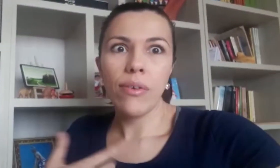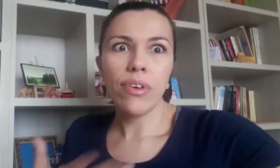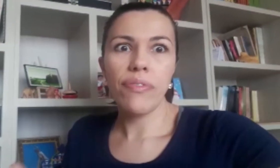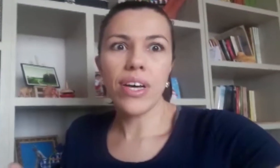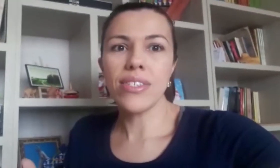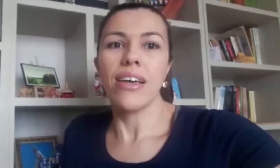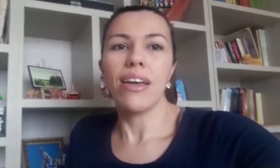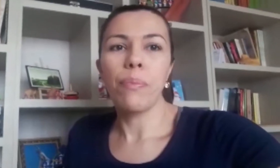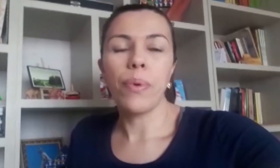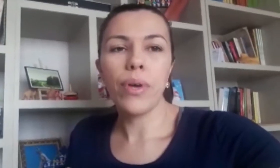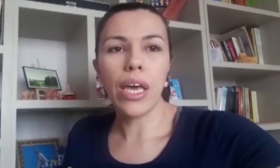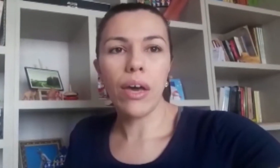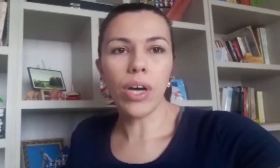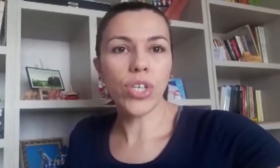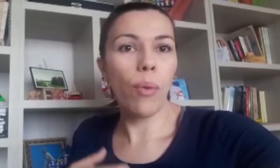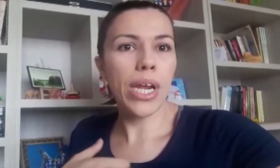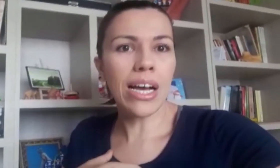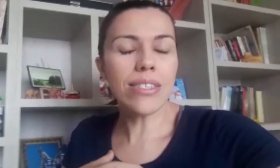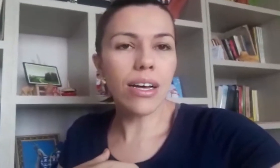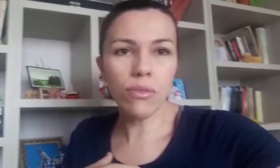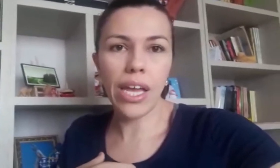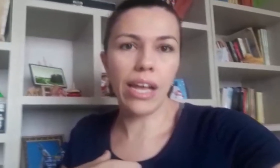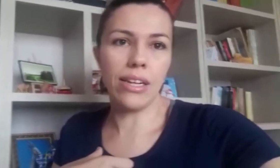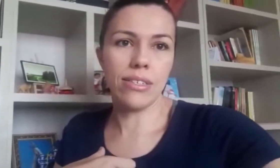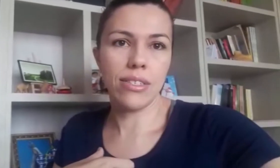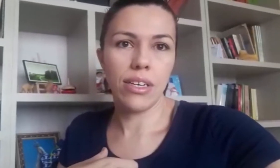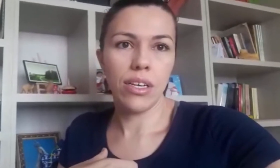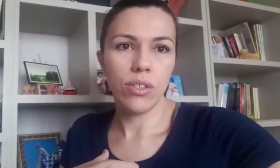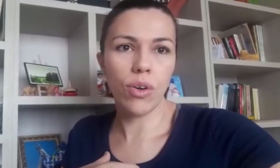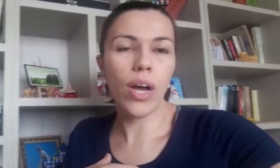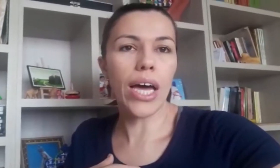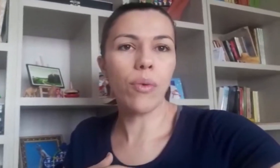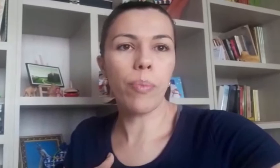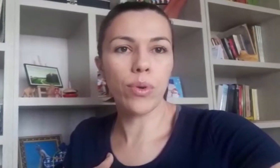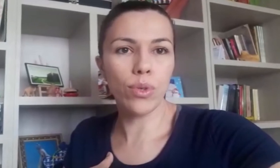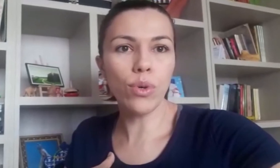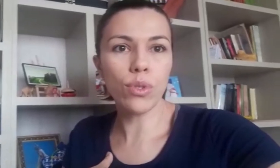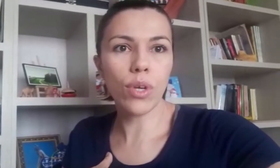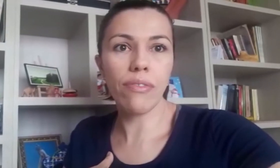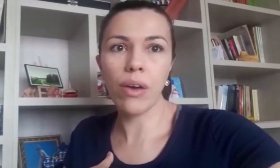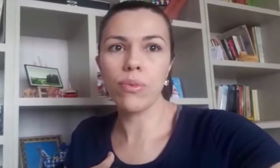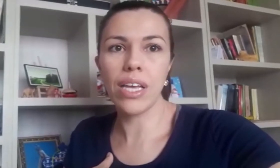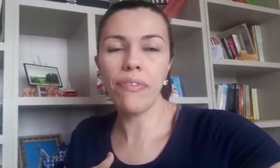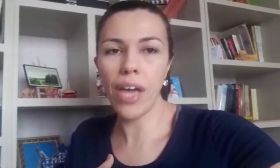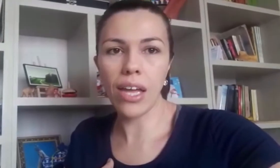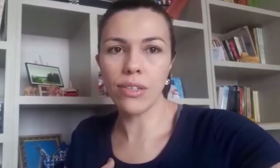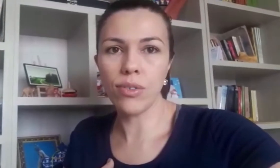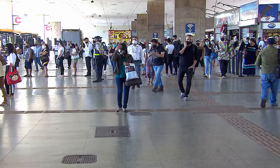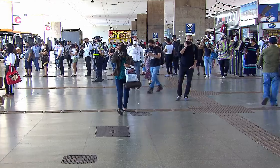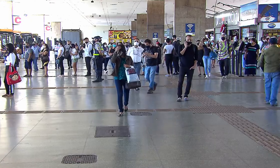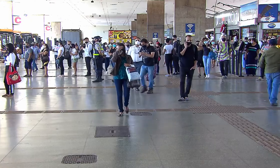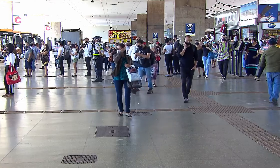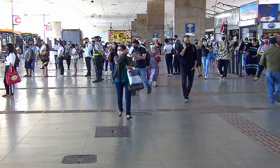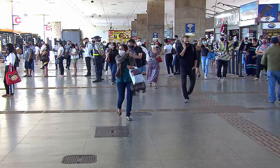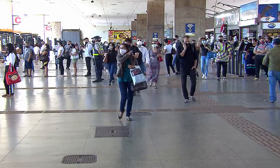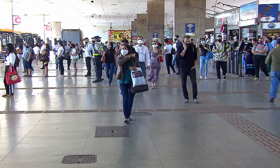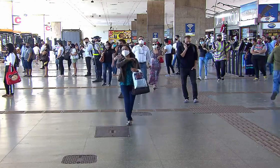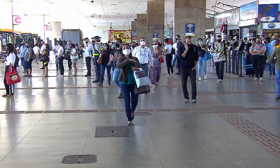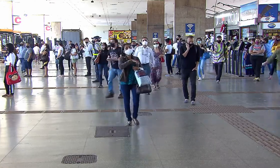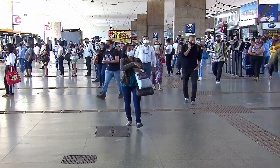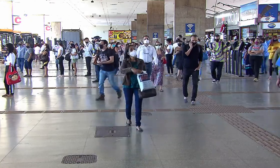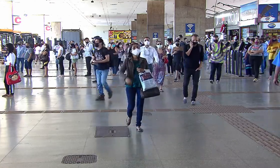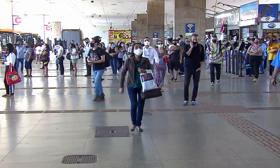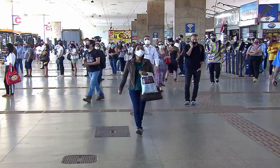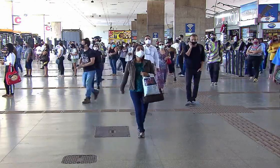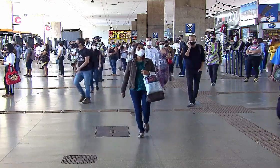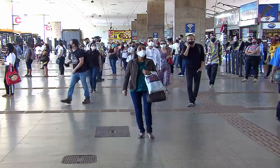sei nem o que fazer, porque eu acho que é obrigação deles trocarem um produto que veio com defeito. Quando isso acontece, o